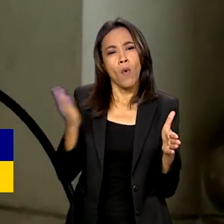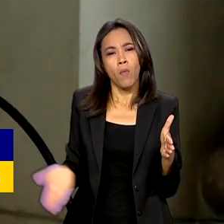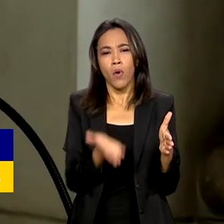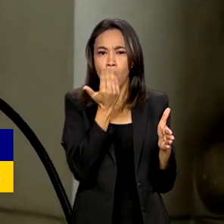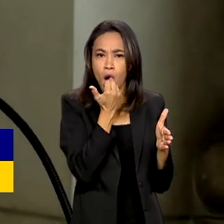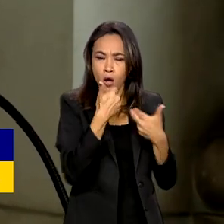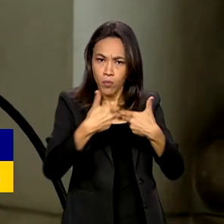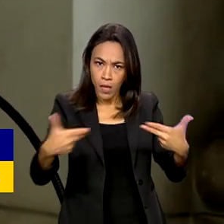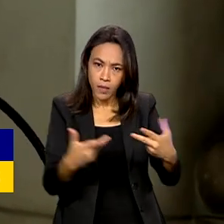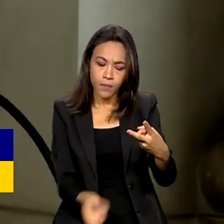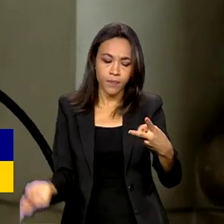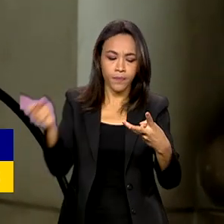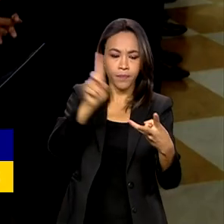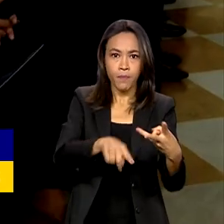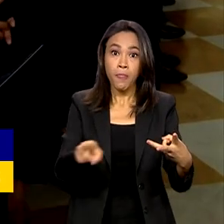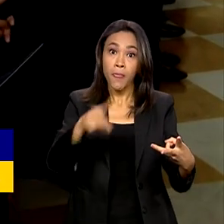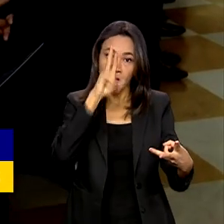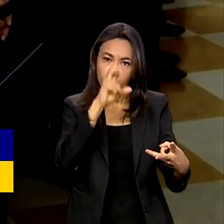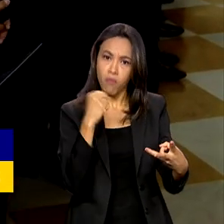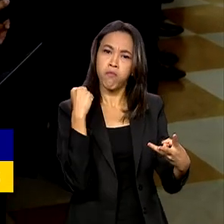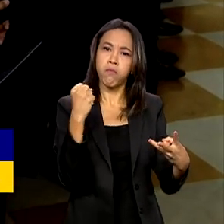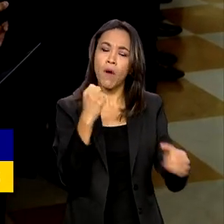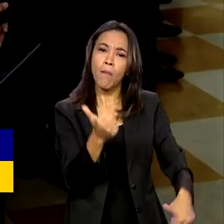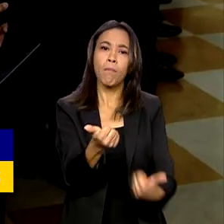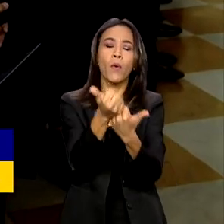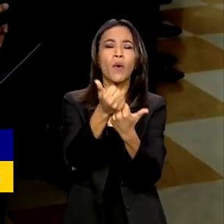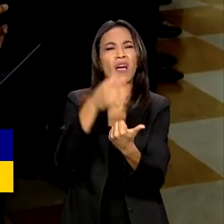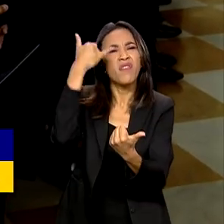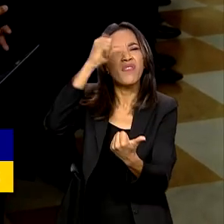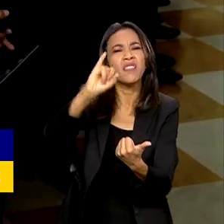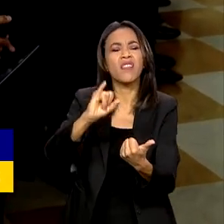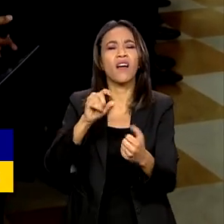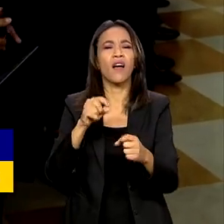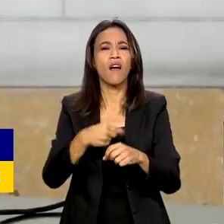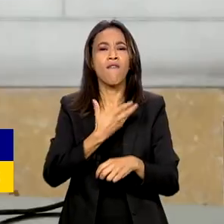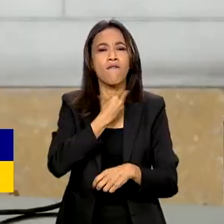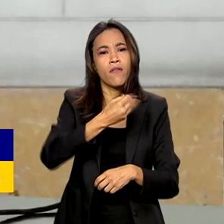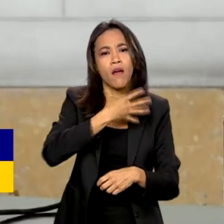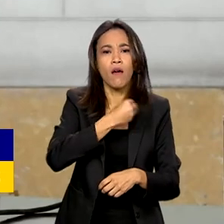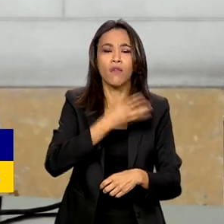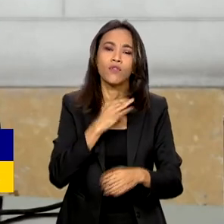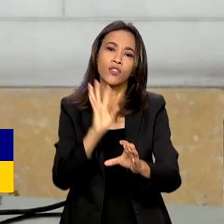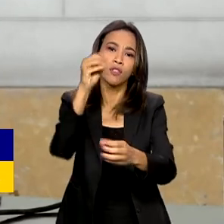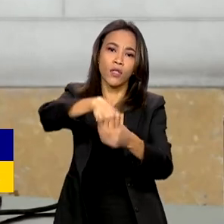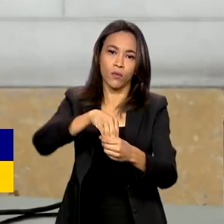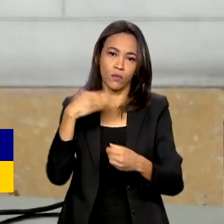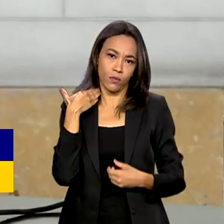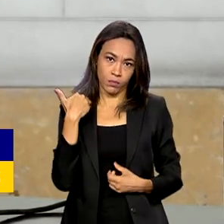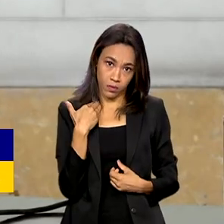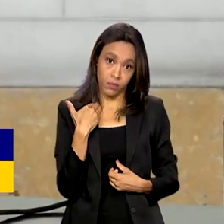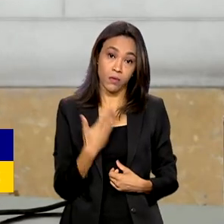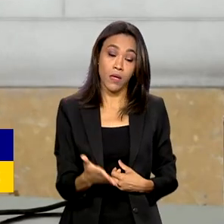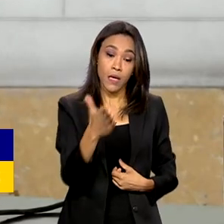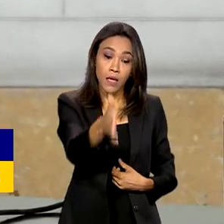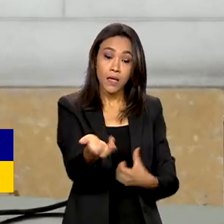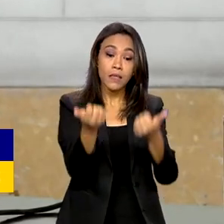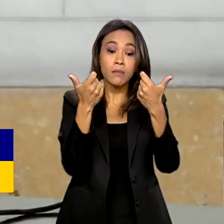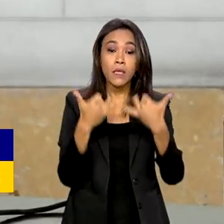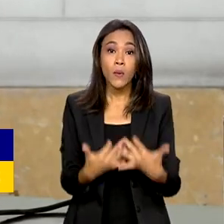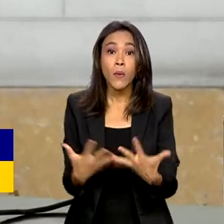alimentos e o fortalecimento do combate a fraudes no sistema financeiro. Nós recebemos aí uma